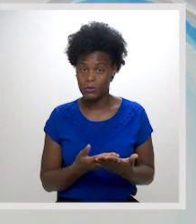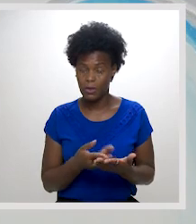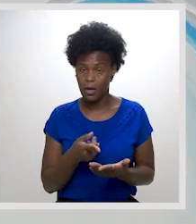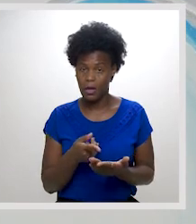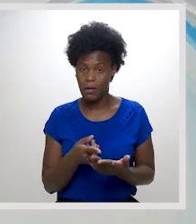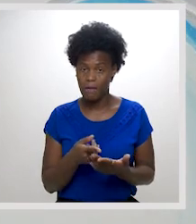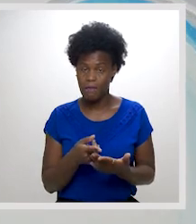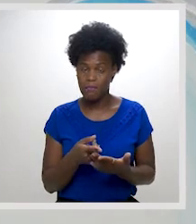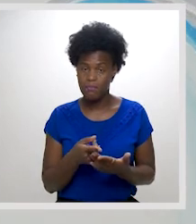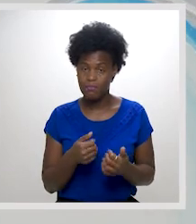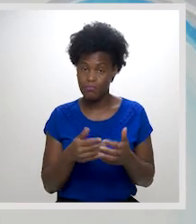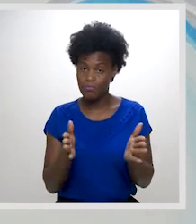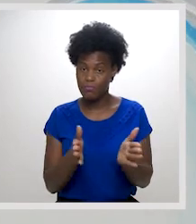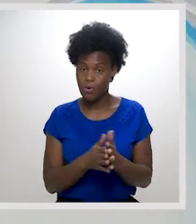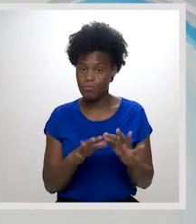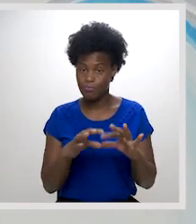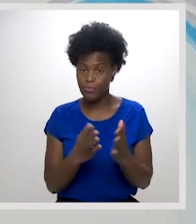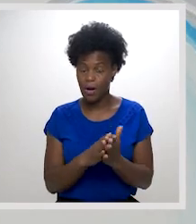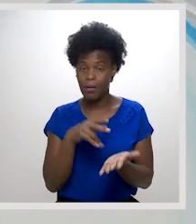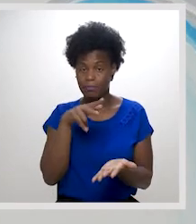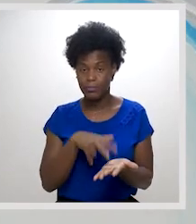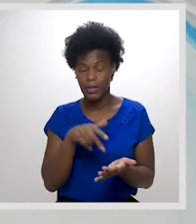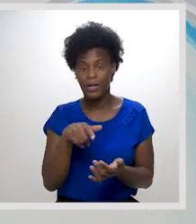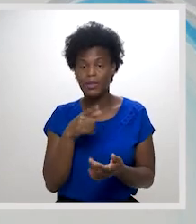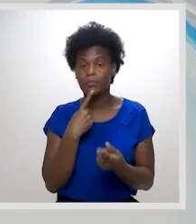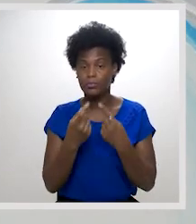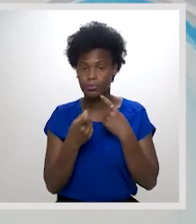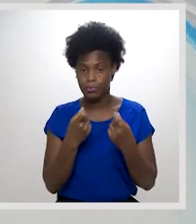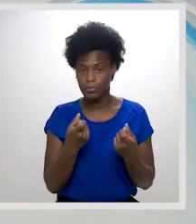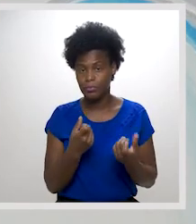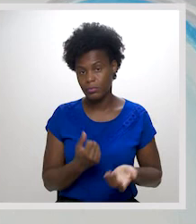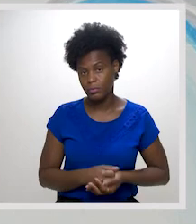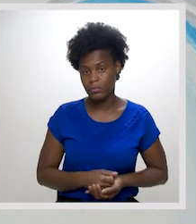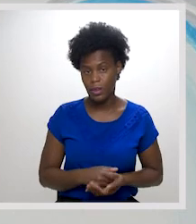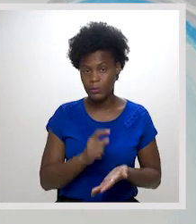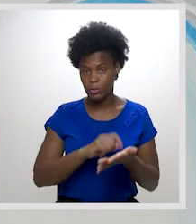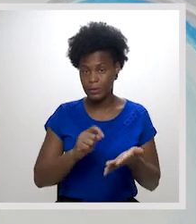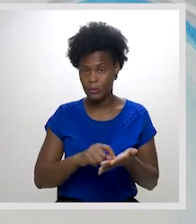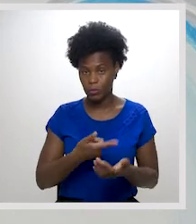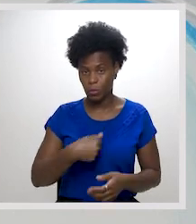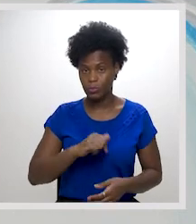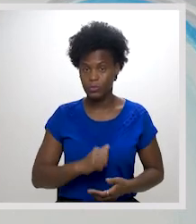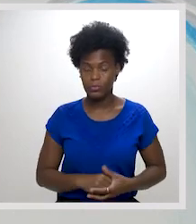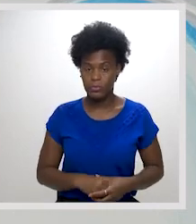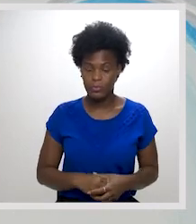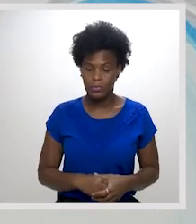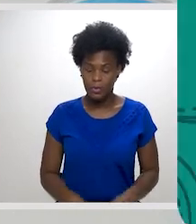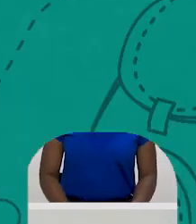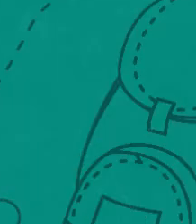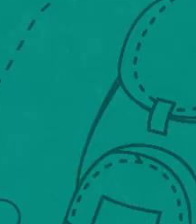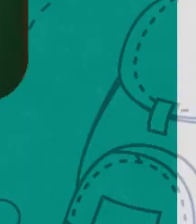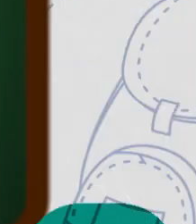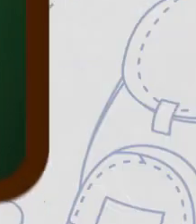resposta concreta, exata, da questão em causa do nosso exercício.